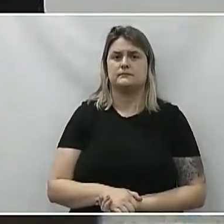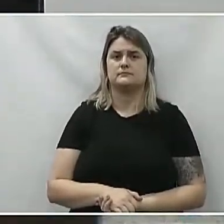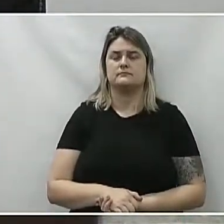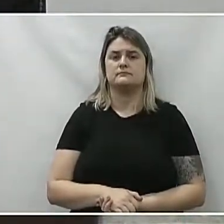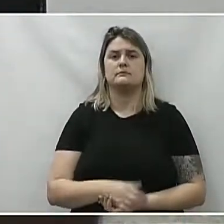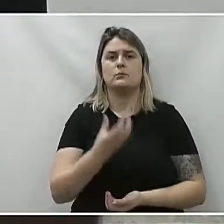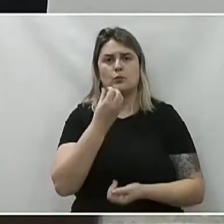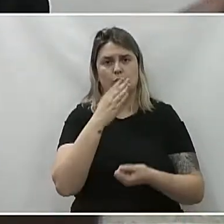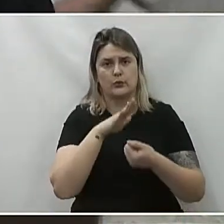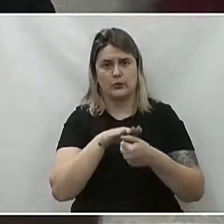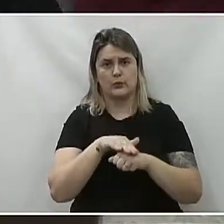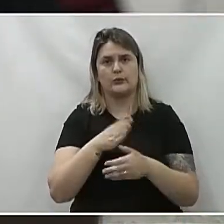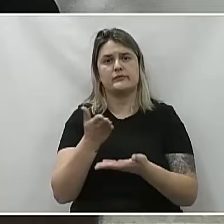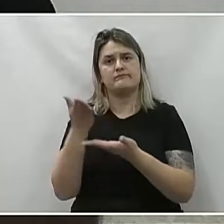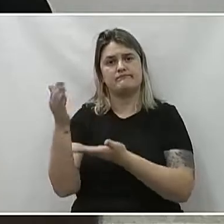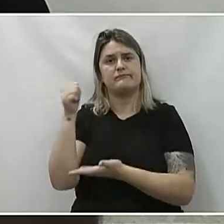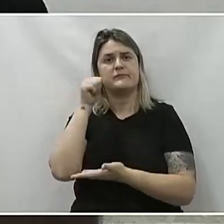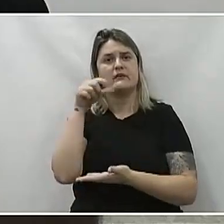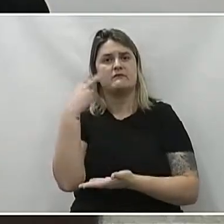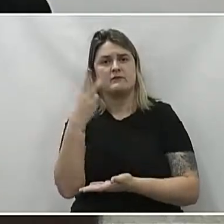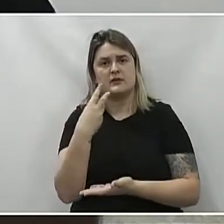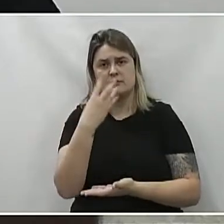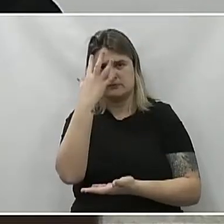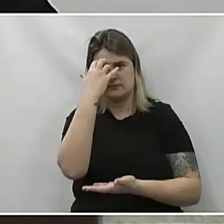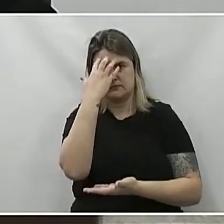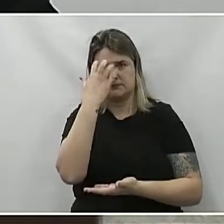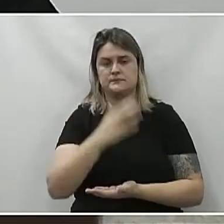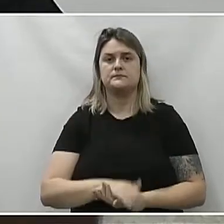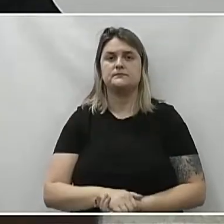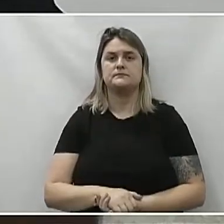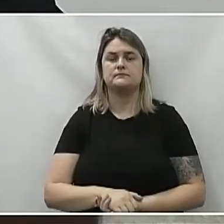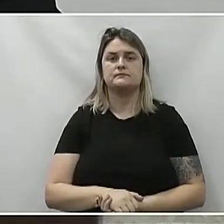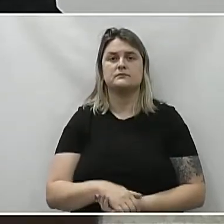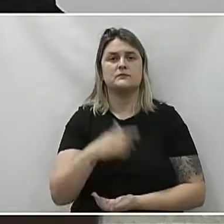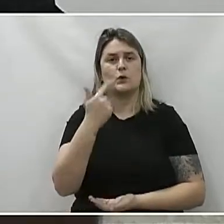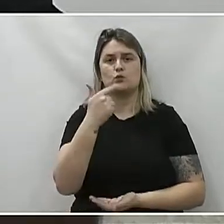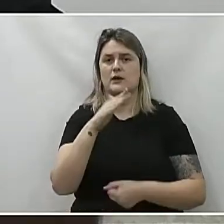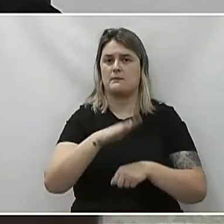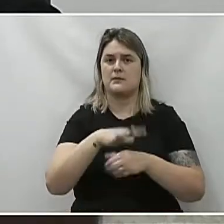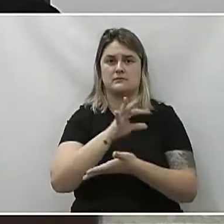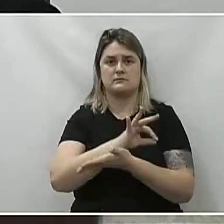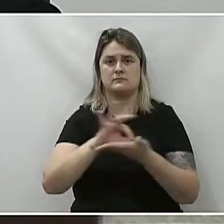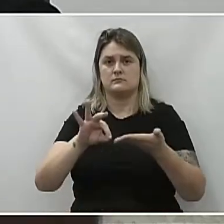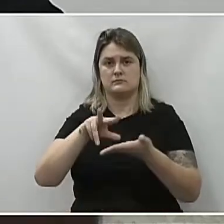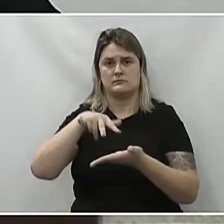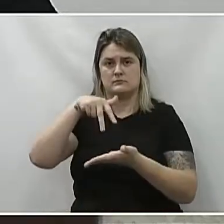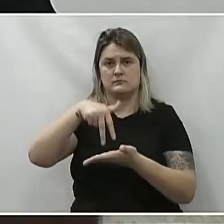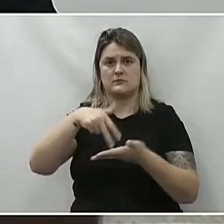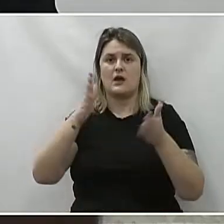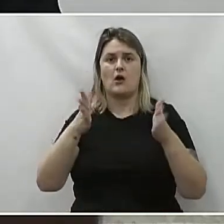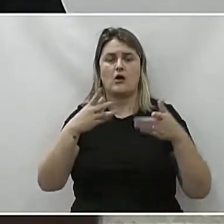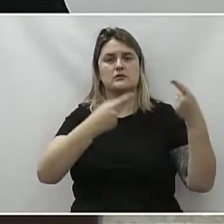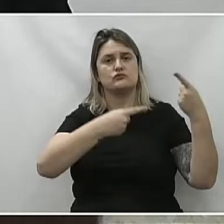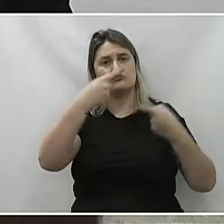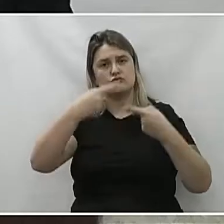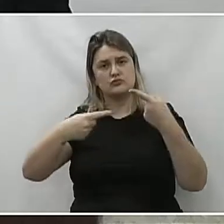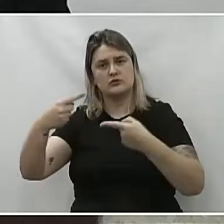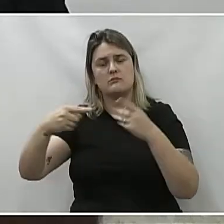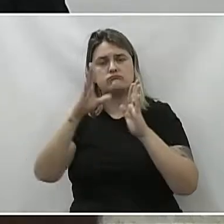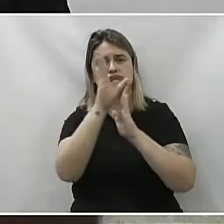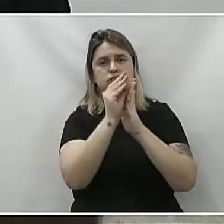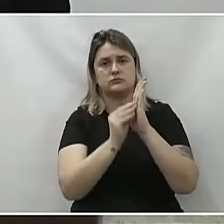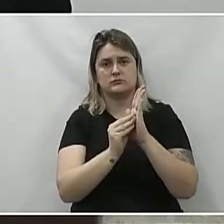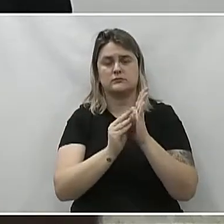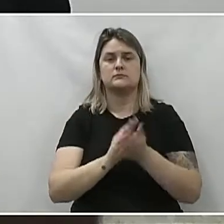Boa noite, essa foi a vereadora Thaís Biberbach. E não havendo mais inscrição para a tribuna, passamos de imediato à ordem